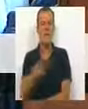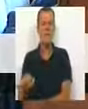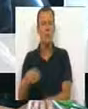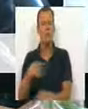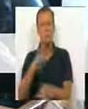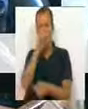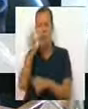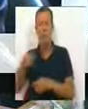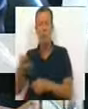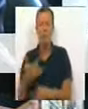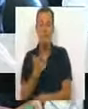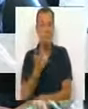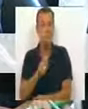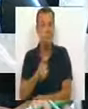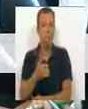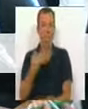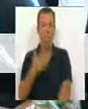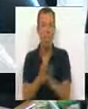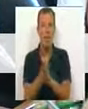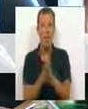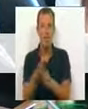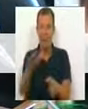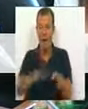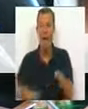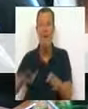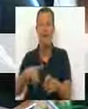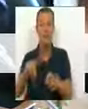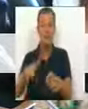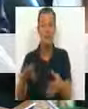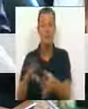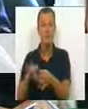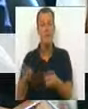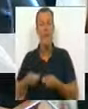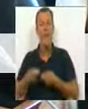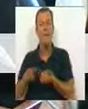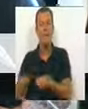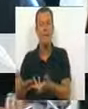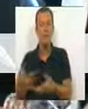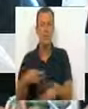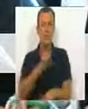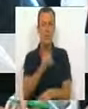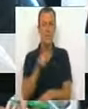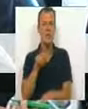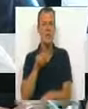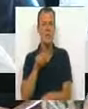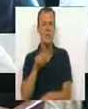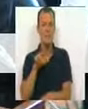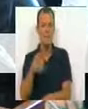de usufruir daquele regadio, um regadio que esteve associado a investimento de 6,5 milhões de